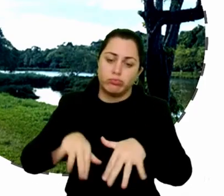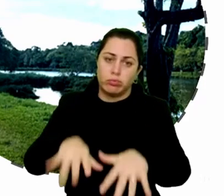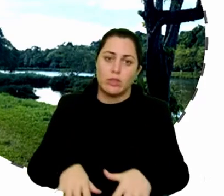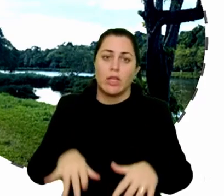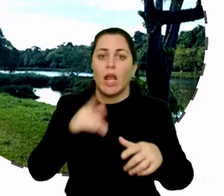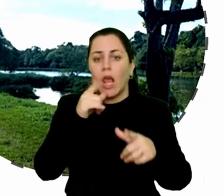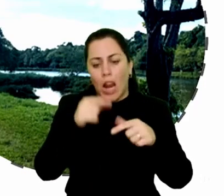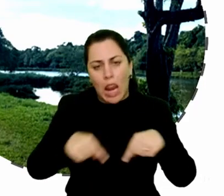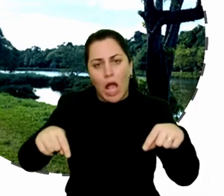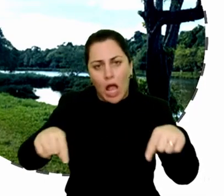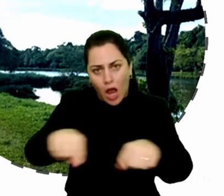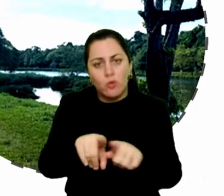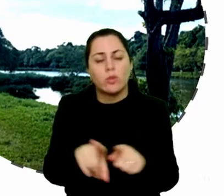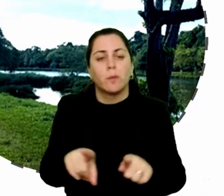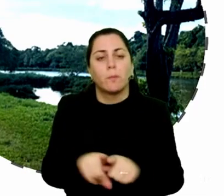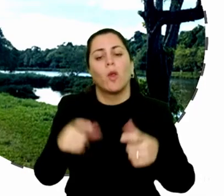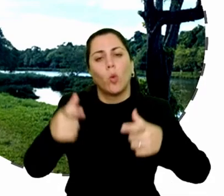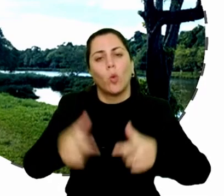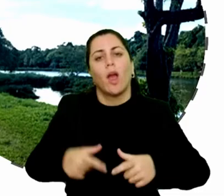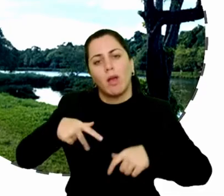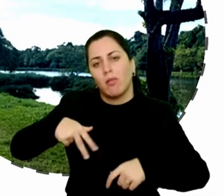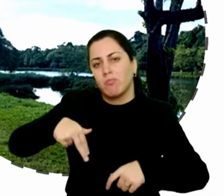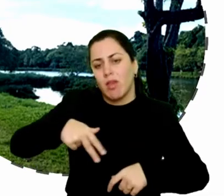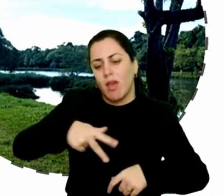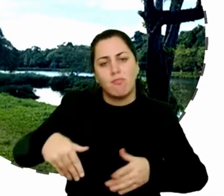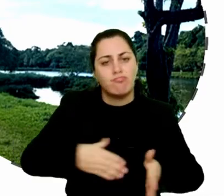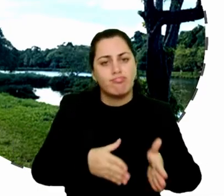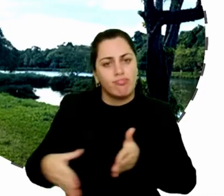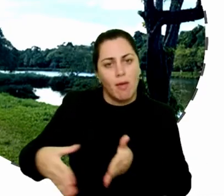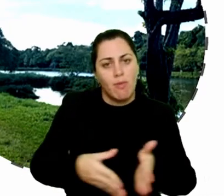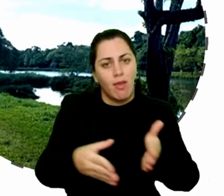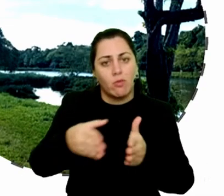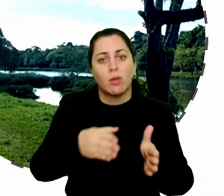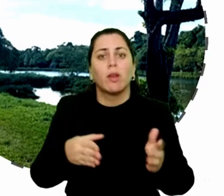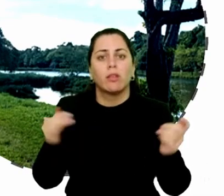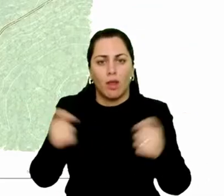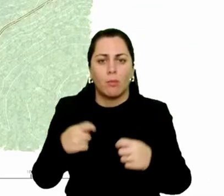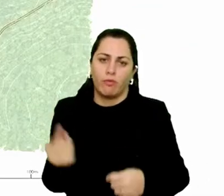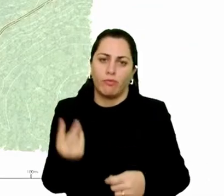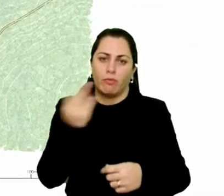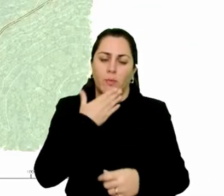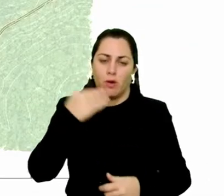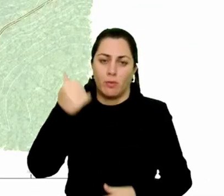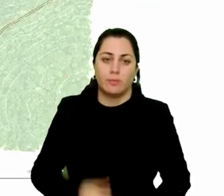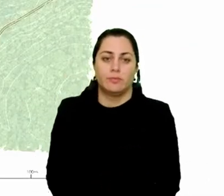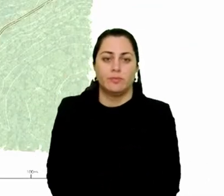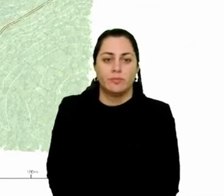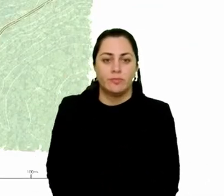lago que tem um potencial, as trilhas que têm um grande potencial para ser valorizado.